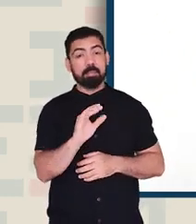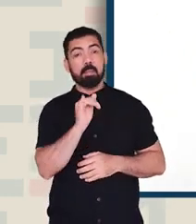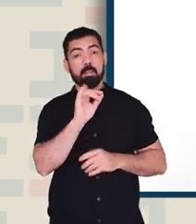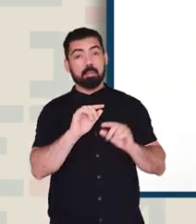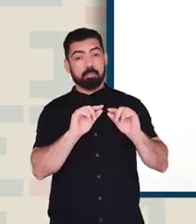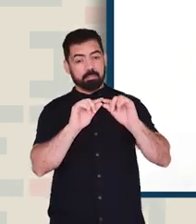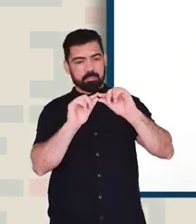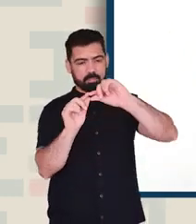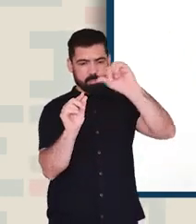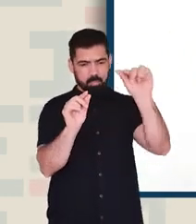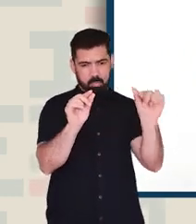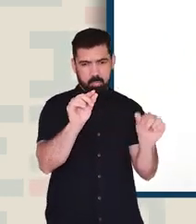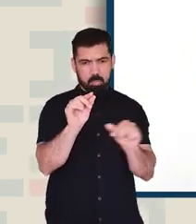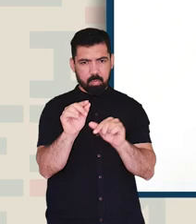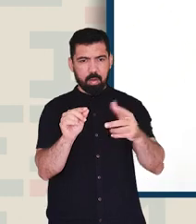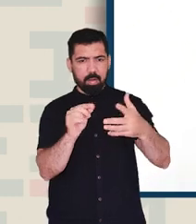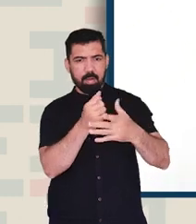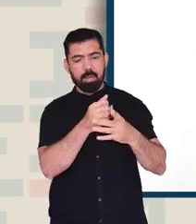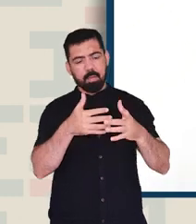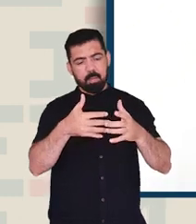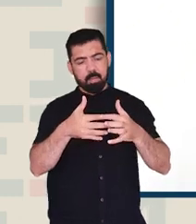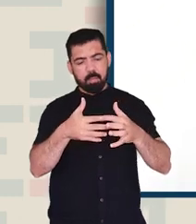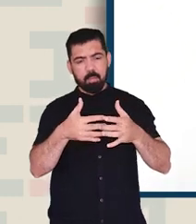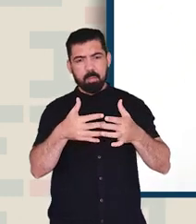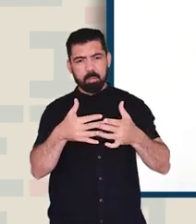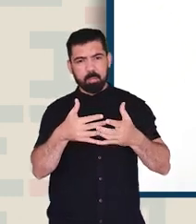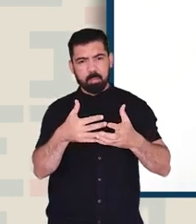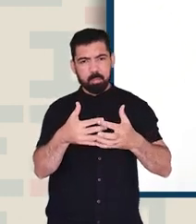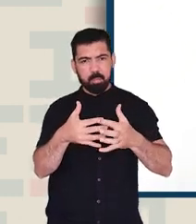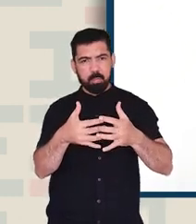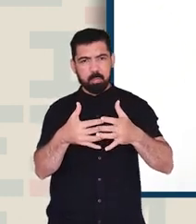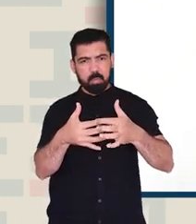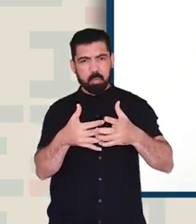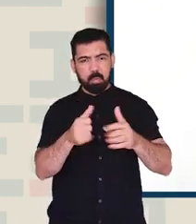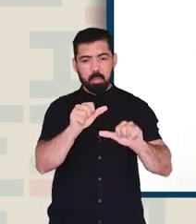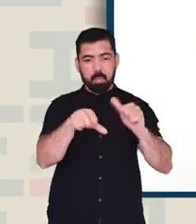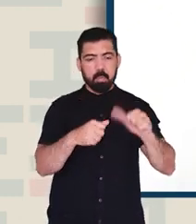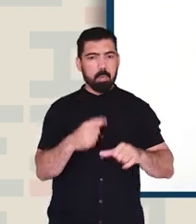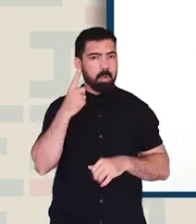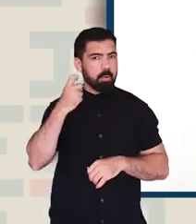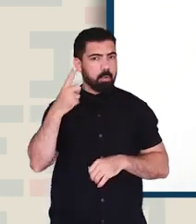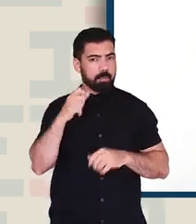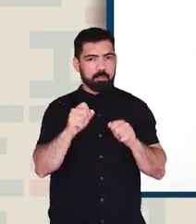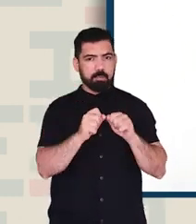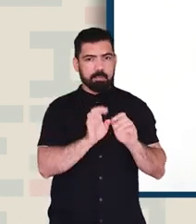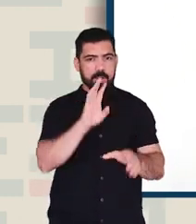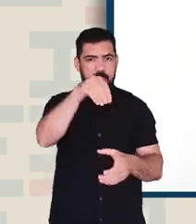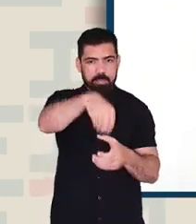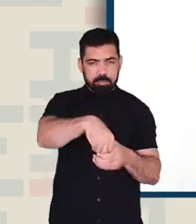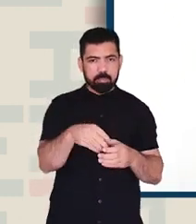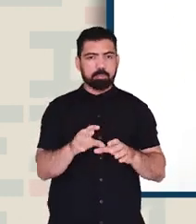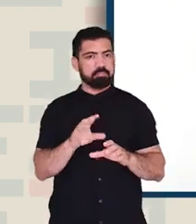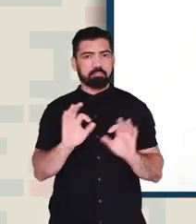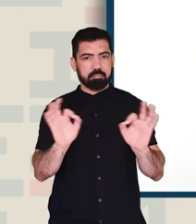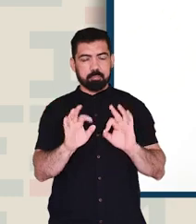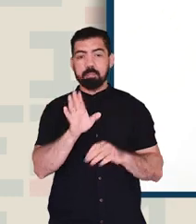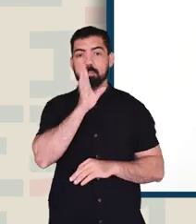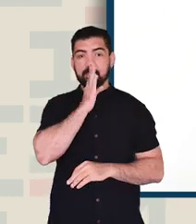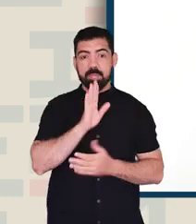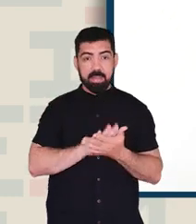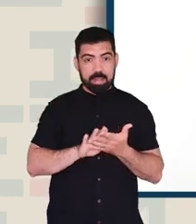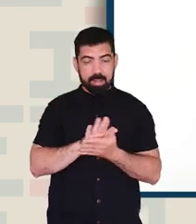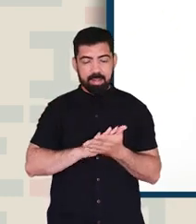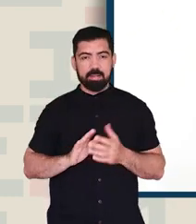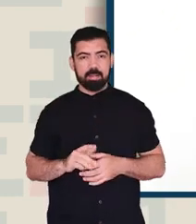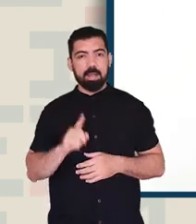nada que eu possa acionar para desviar o caminho que o som vai percorrer nesse instrumento, tá certo? Então, isso